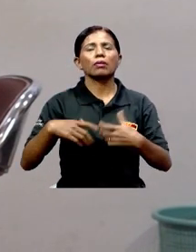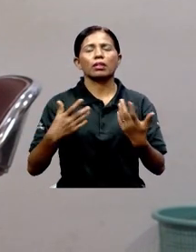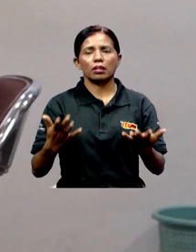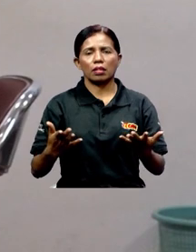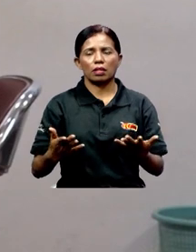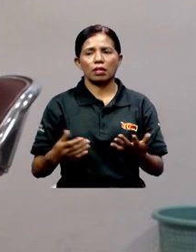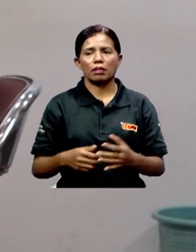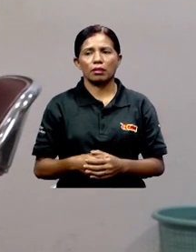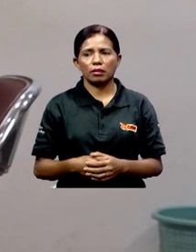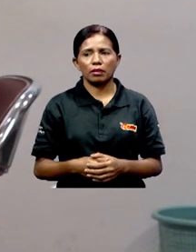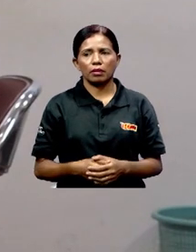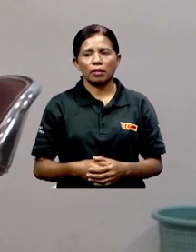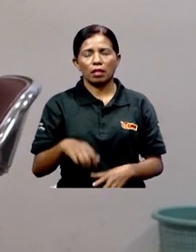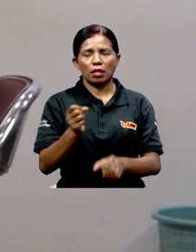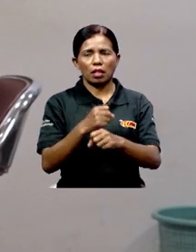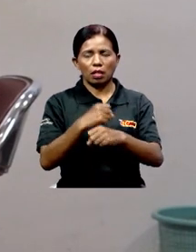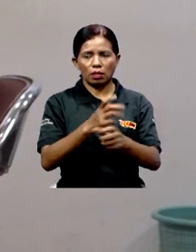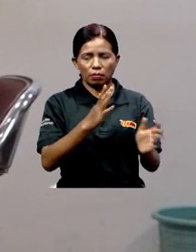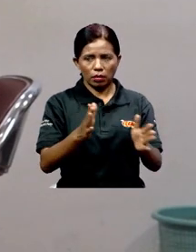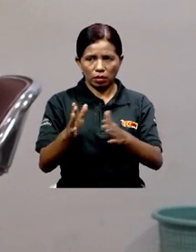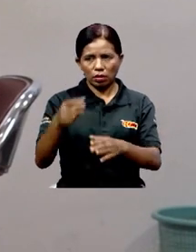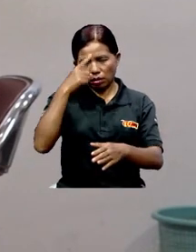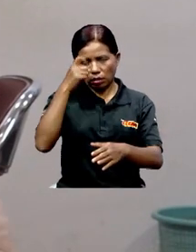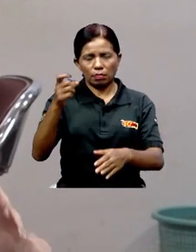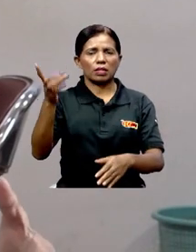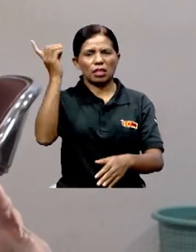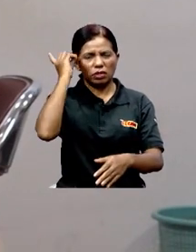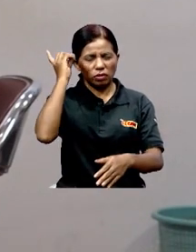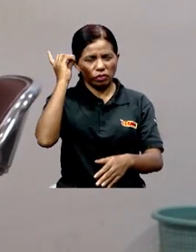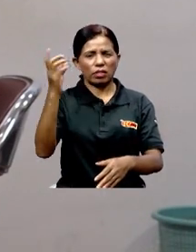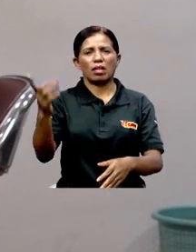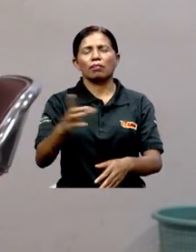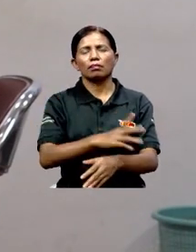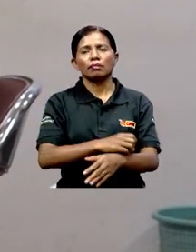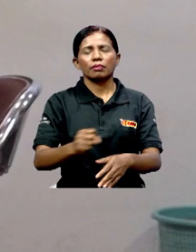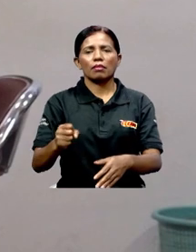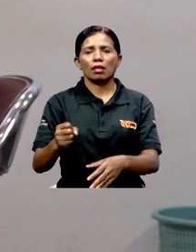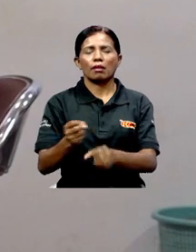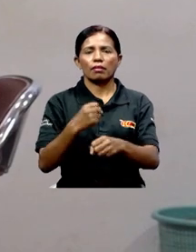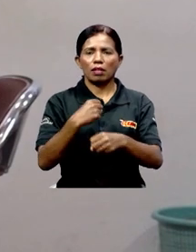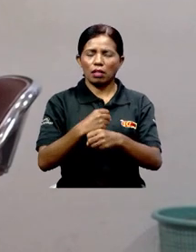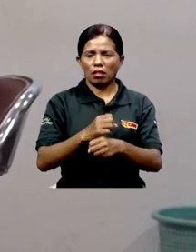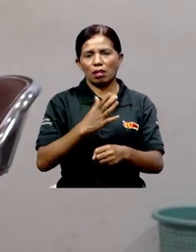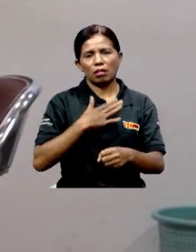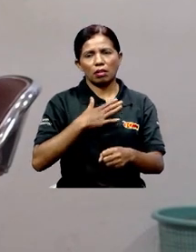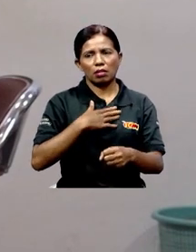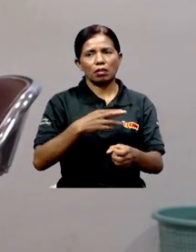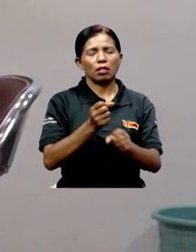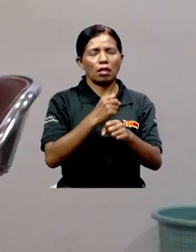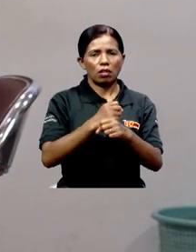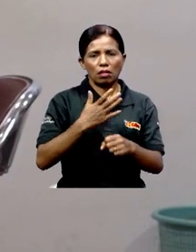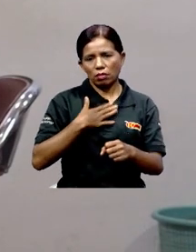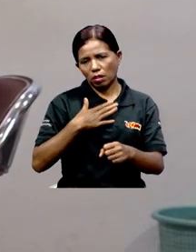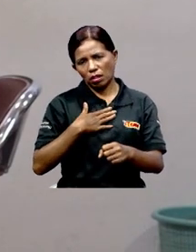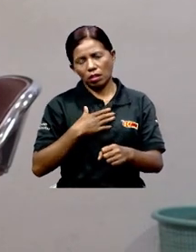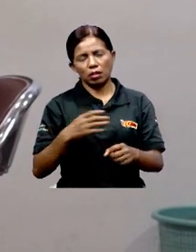ou insa. Ainda nem atrasa o processo né, também se desconfia malu, se não está mais bela a favor a unia galai bela halir né. Ele